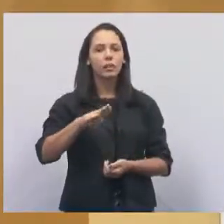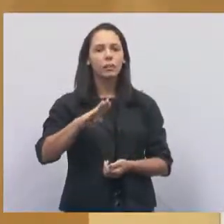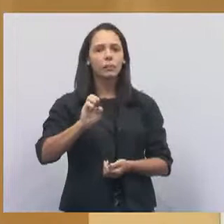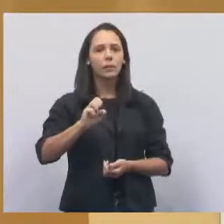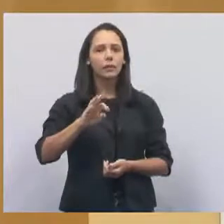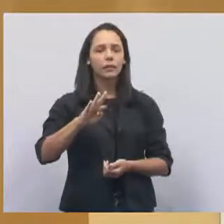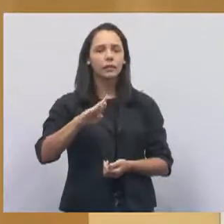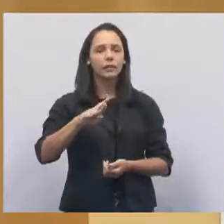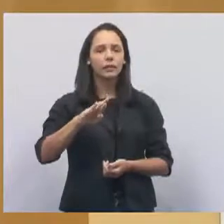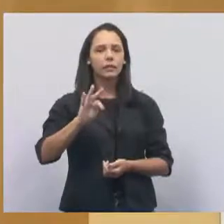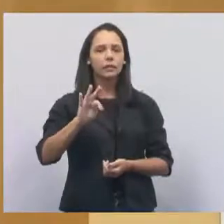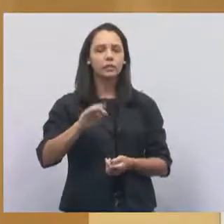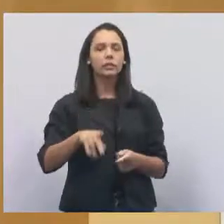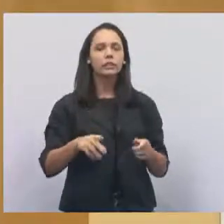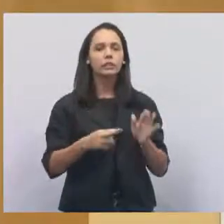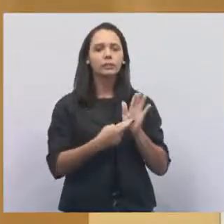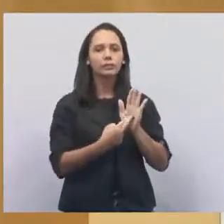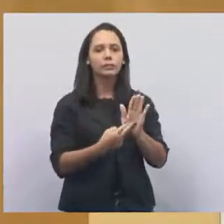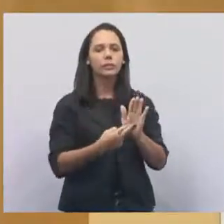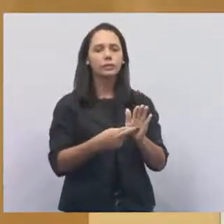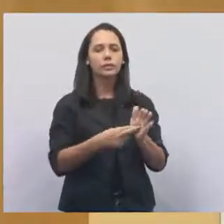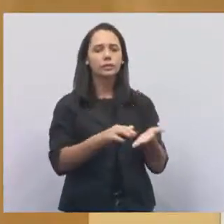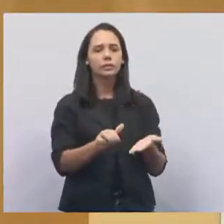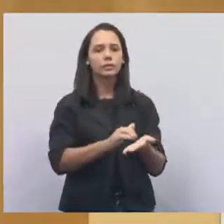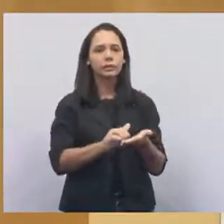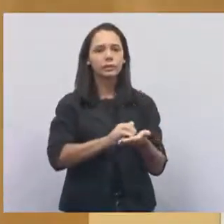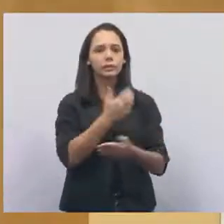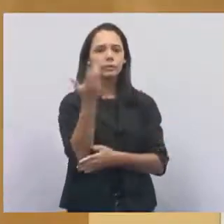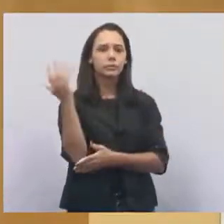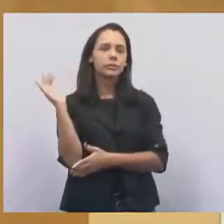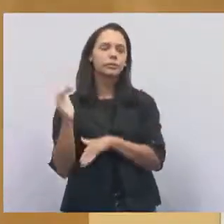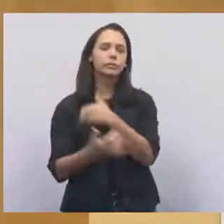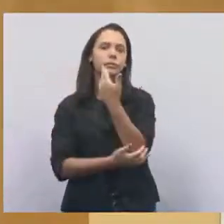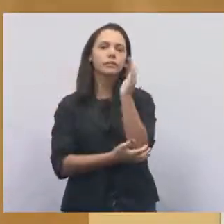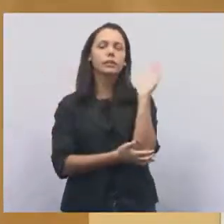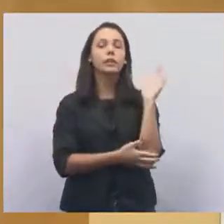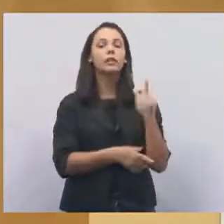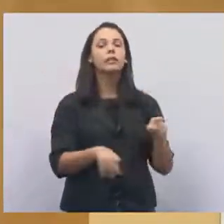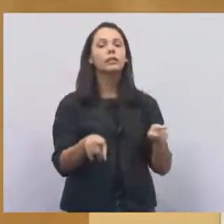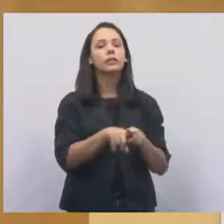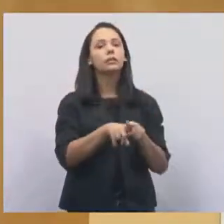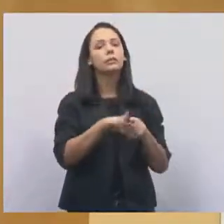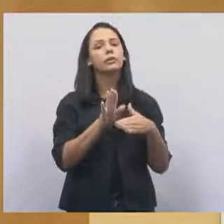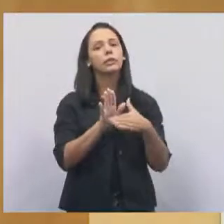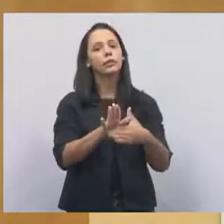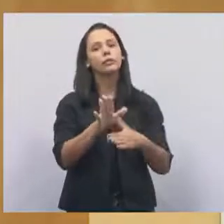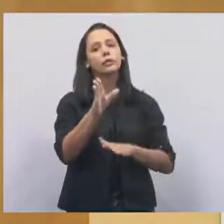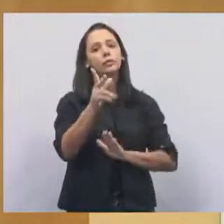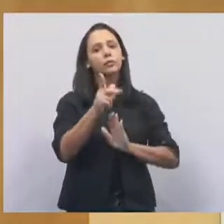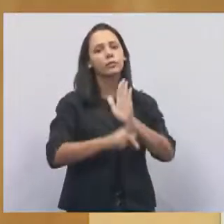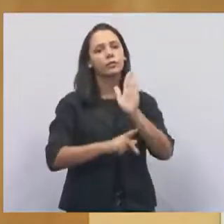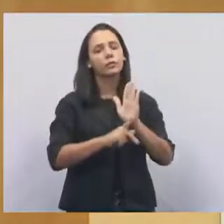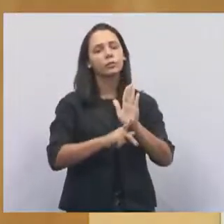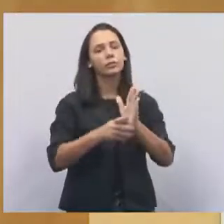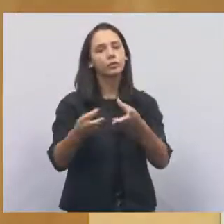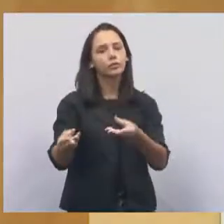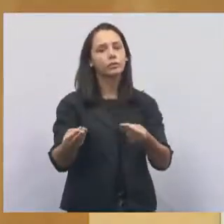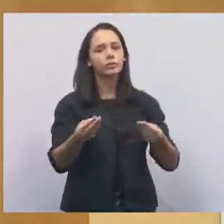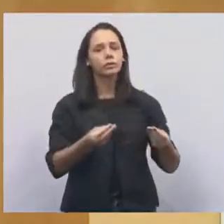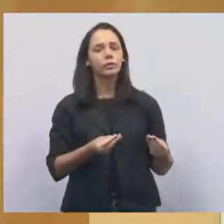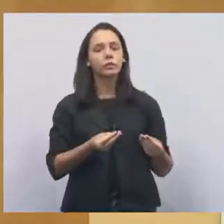aqui a Secretaria de Meio Ambiente o qual também puderam contribuir para que esse projeto pudesse vir para esta casa